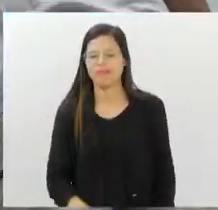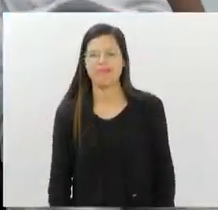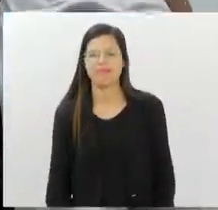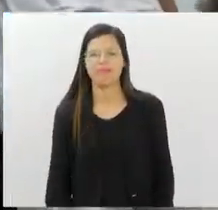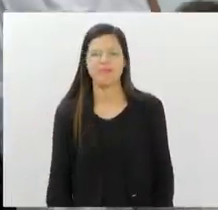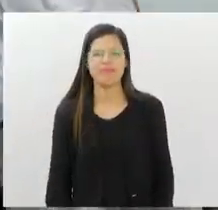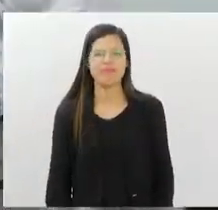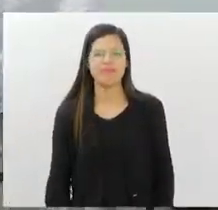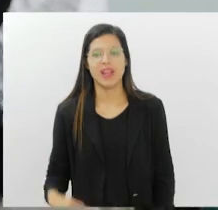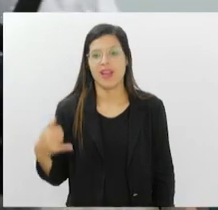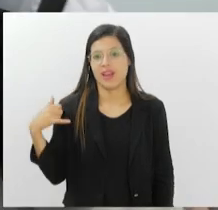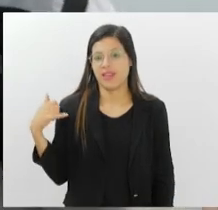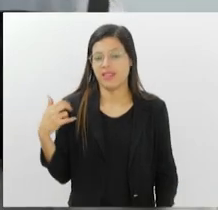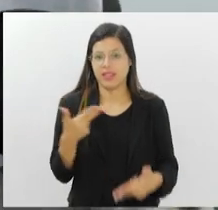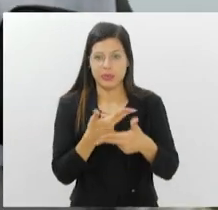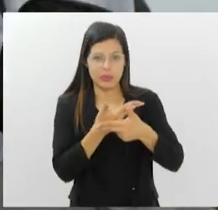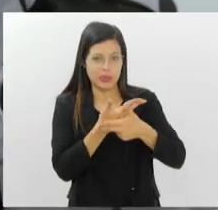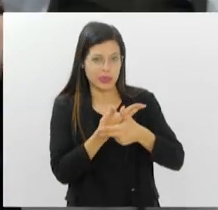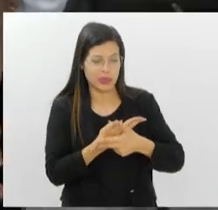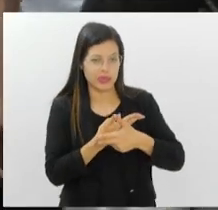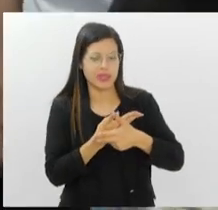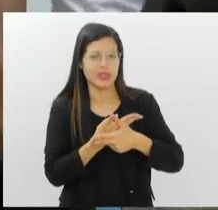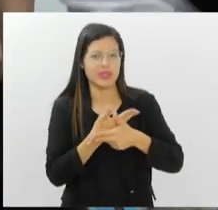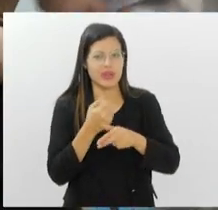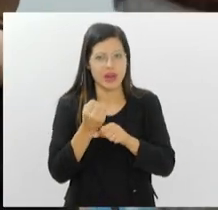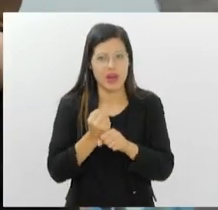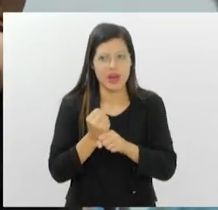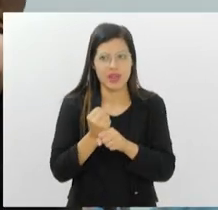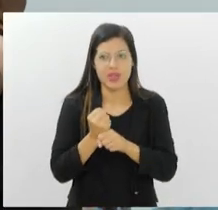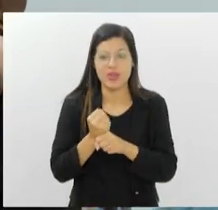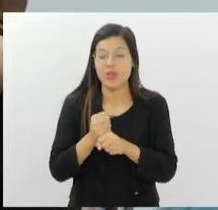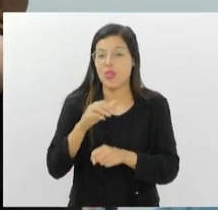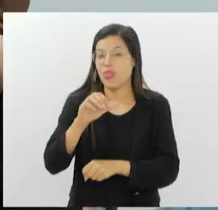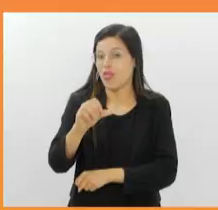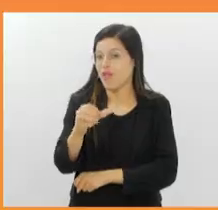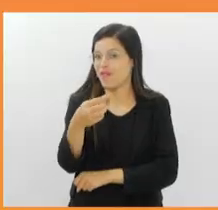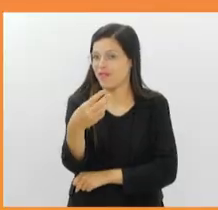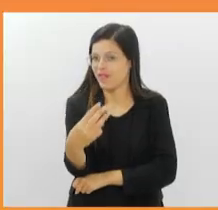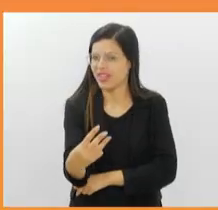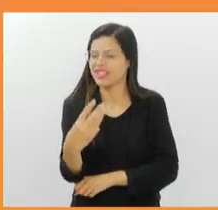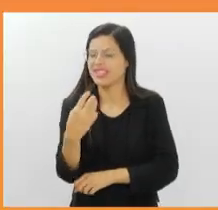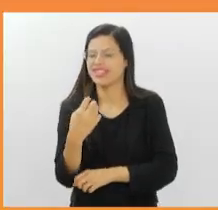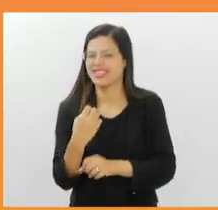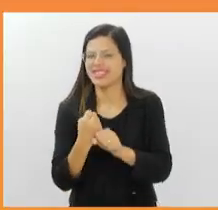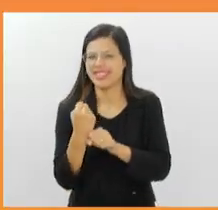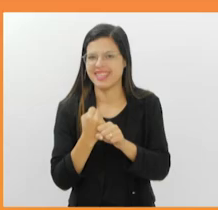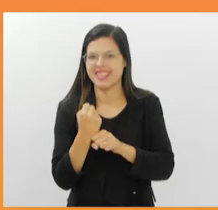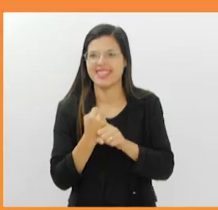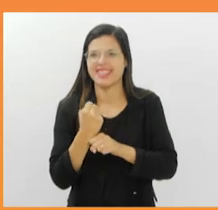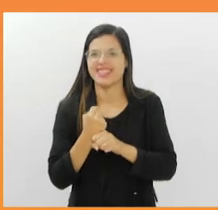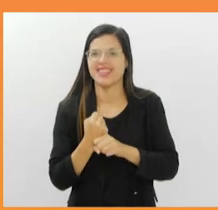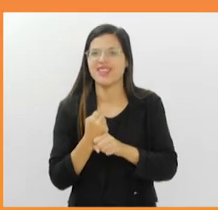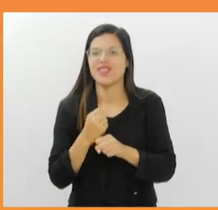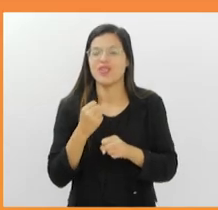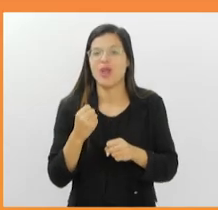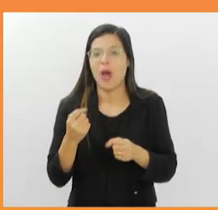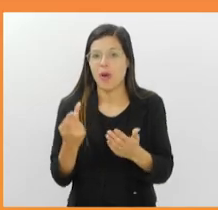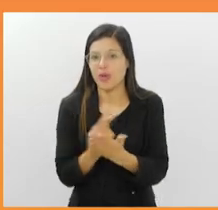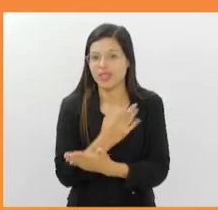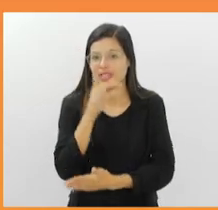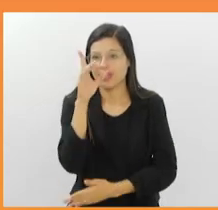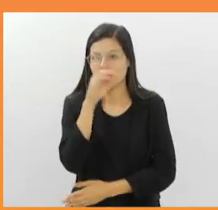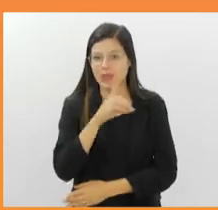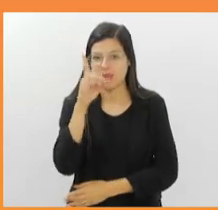O aniversário do Cristo Redentor, um jovem senhor de 93 anos, vai ser festejado este domingo em